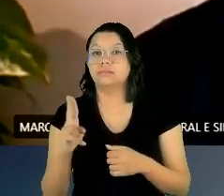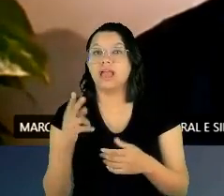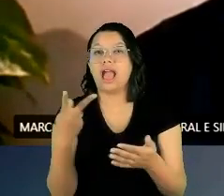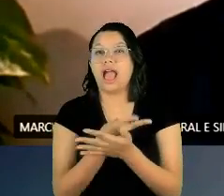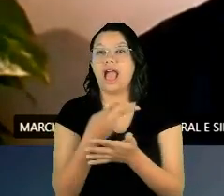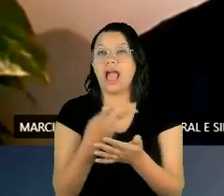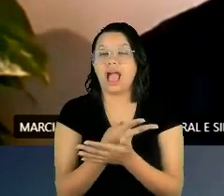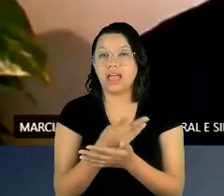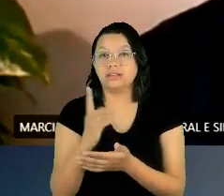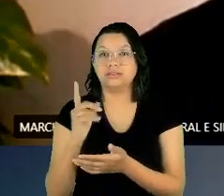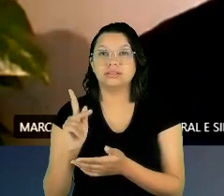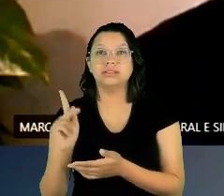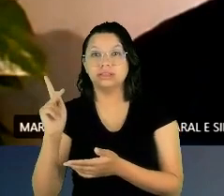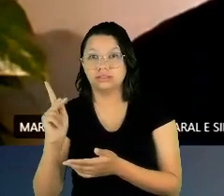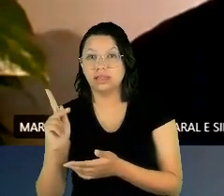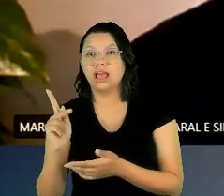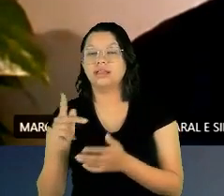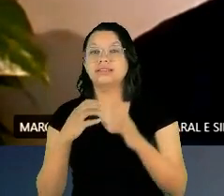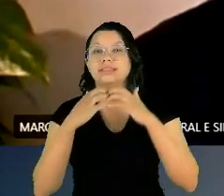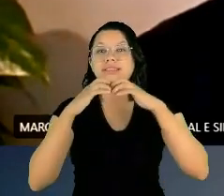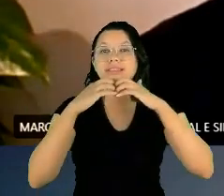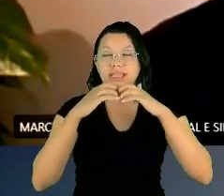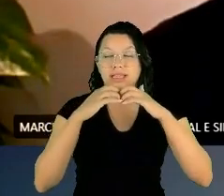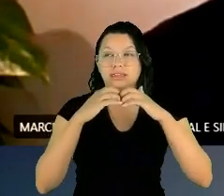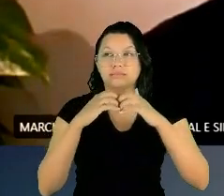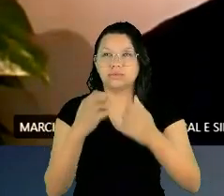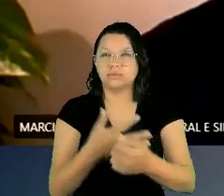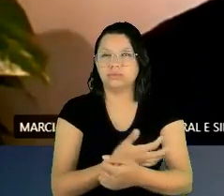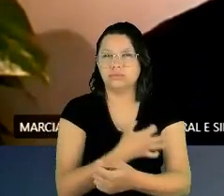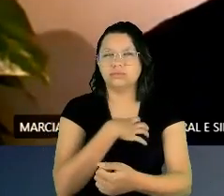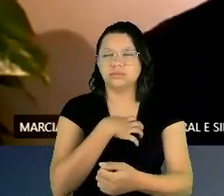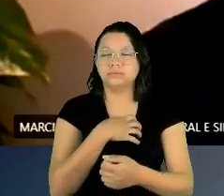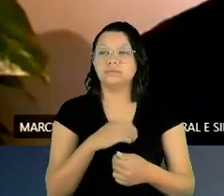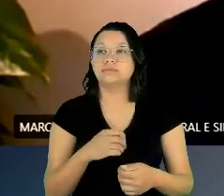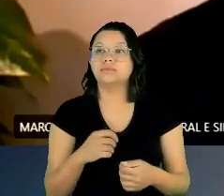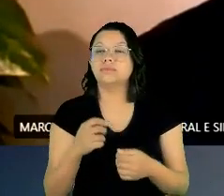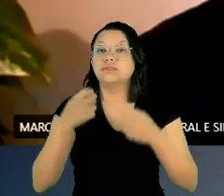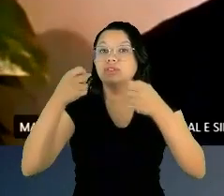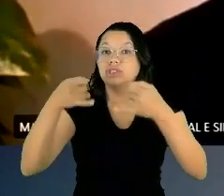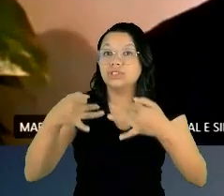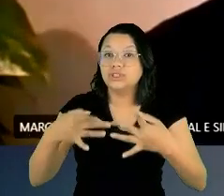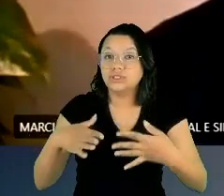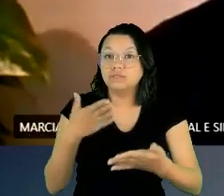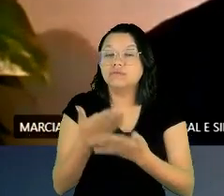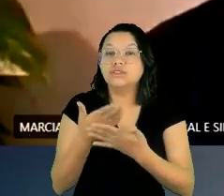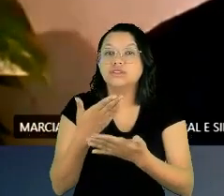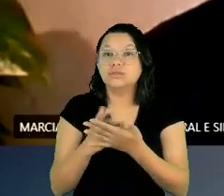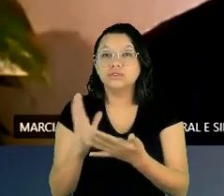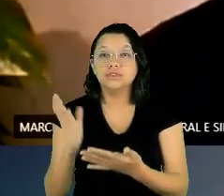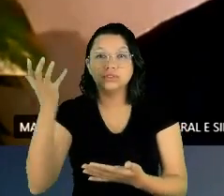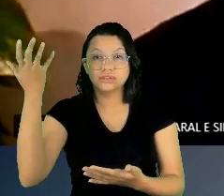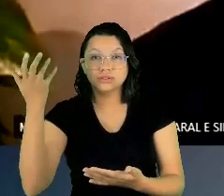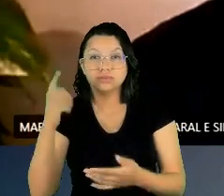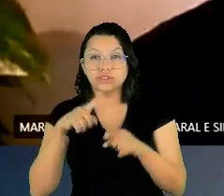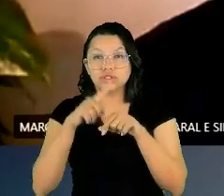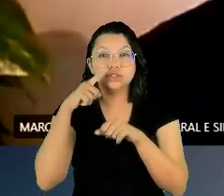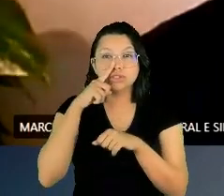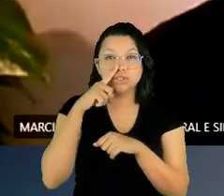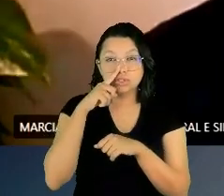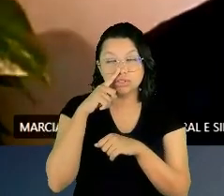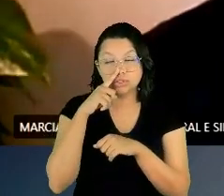Descartes, né? O cérebro, comportamento e emoção, comportamento e cérebro, uma coisa assim, onde ele vai descrevendo estudos de